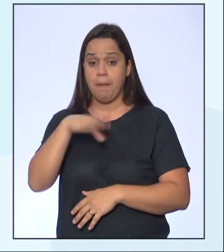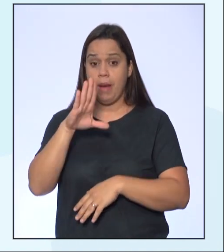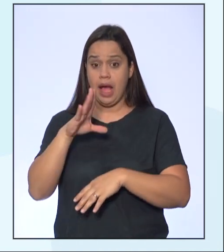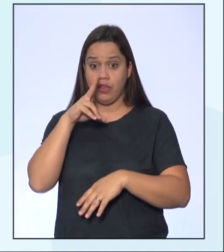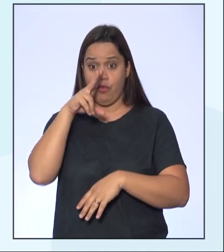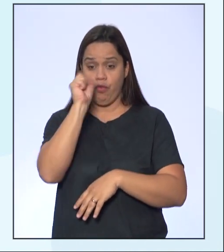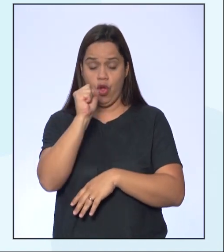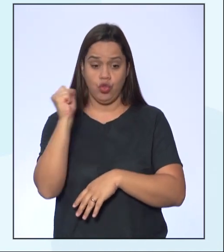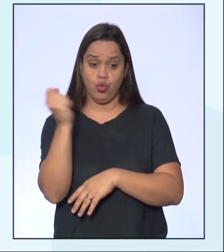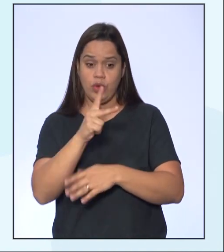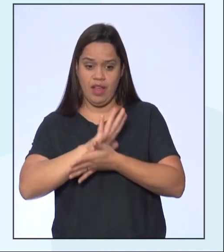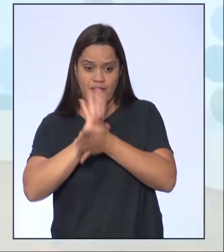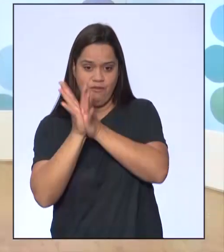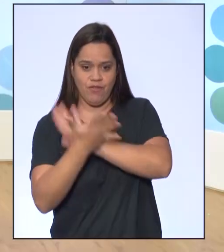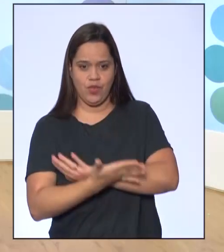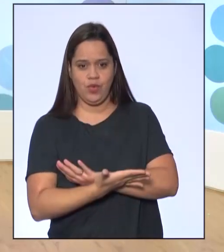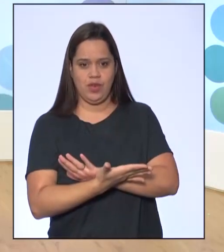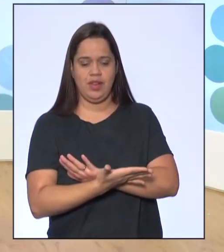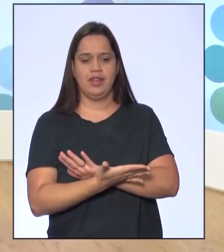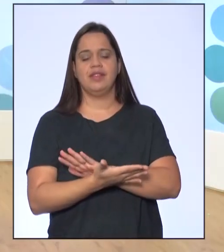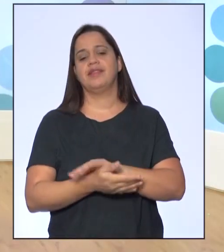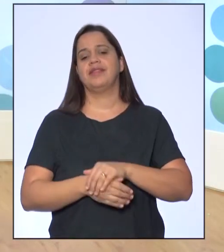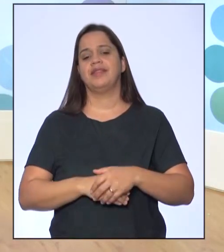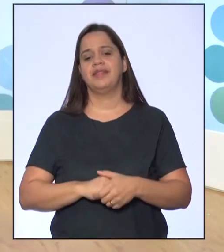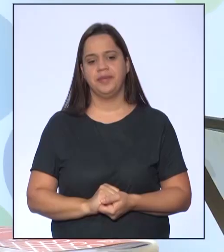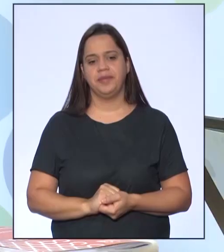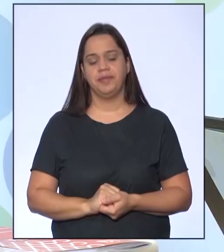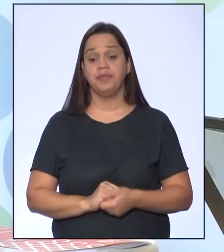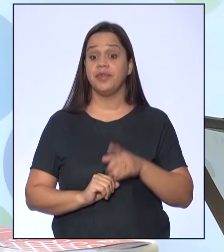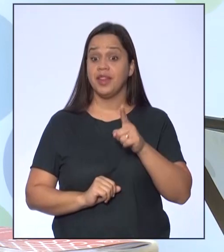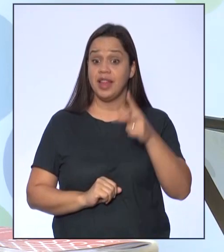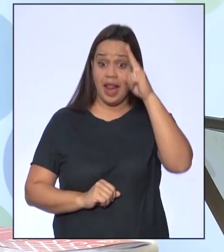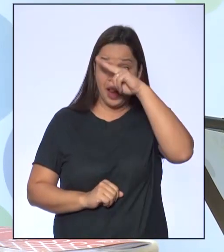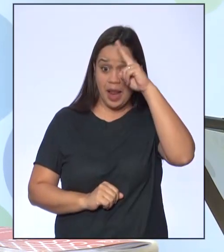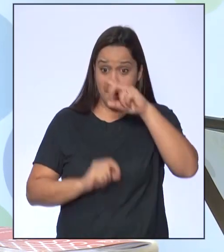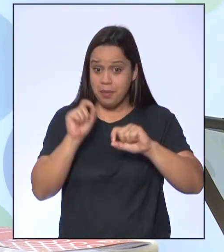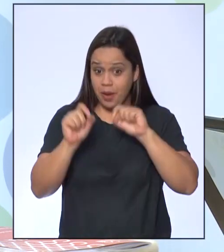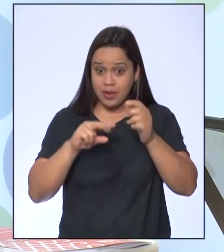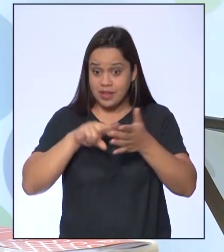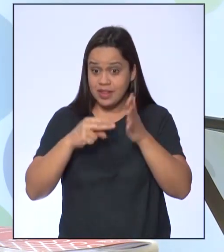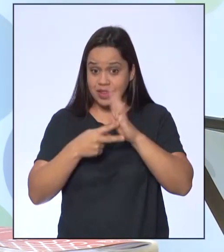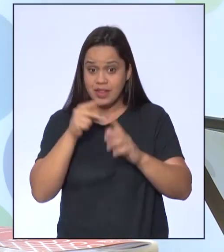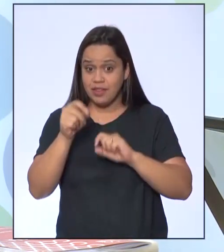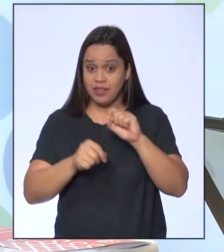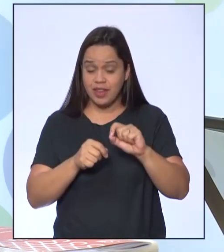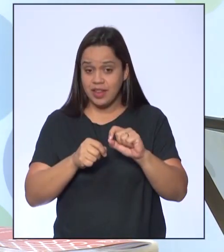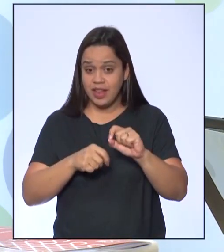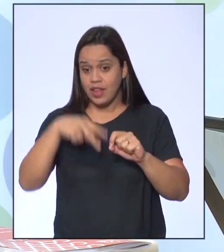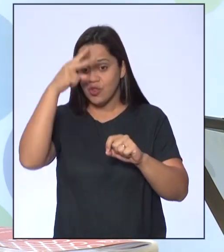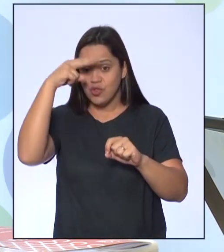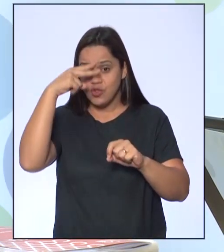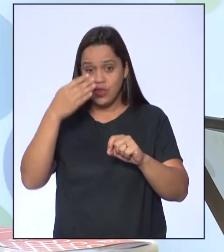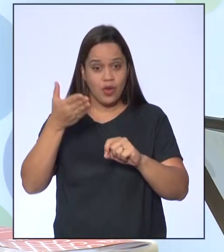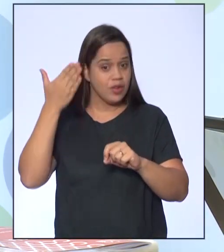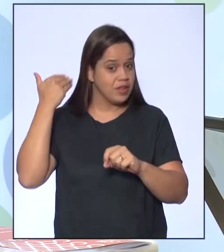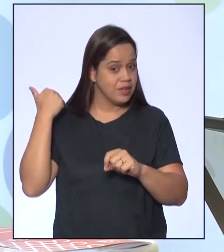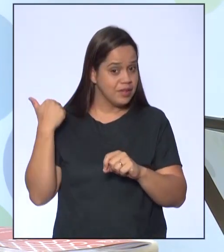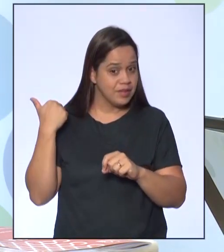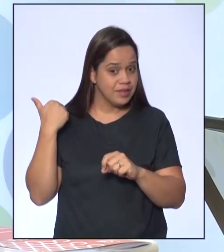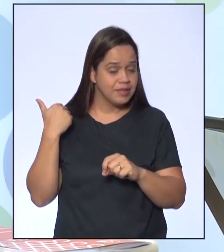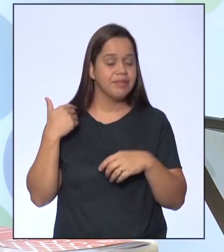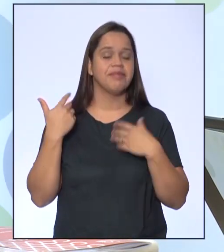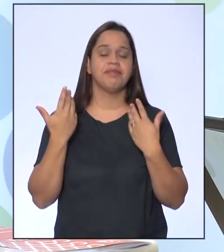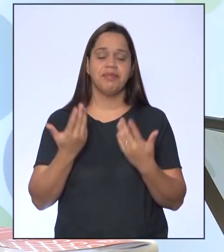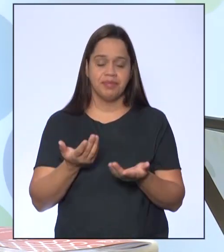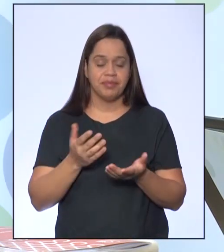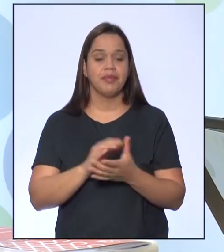e a violência. E aí, lembraram da fábula da semana passada? Muito bem.